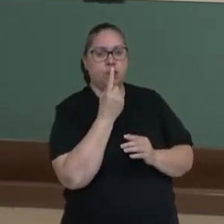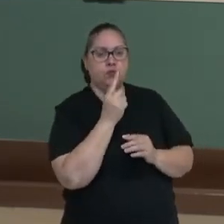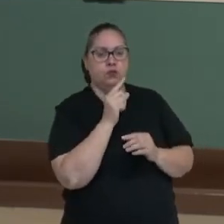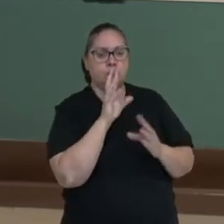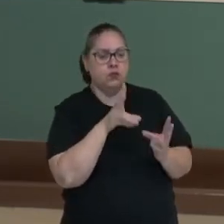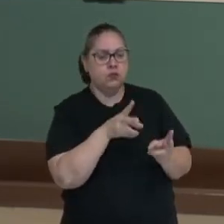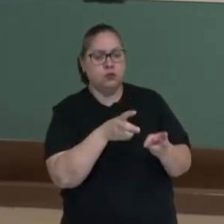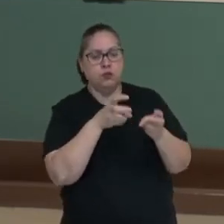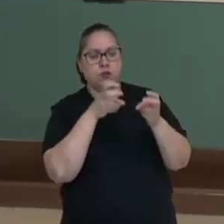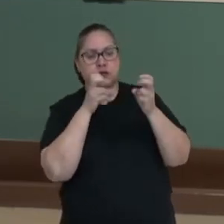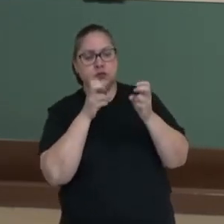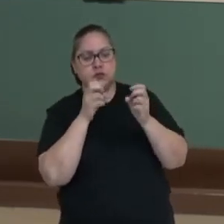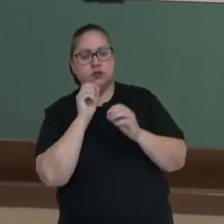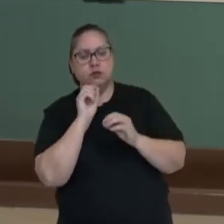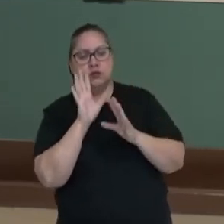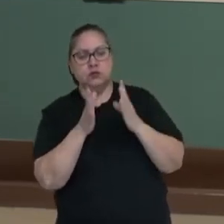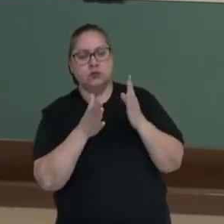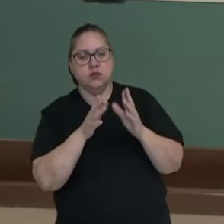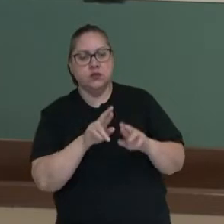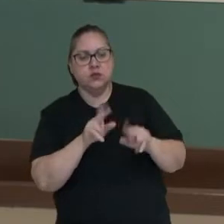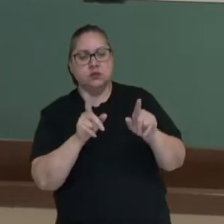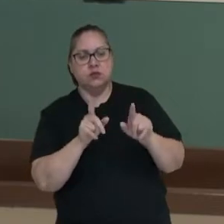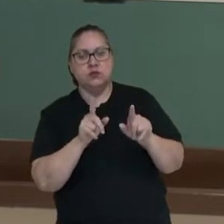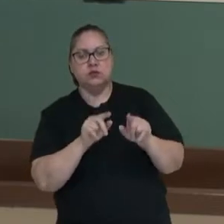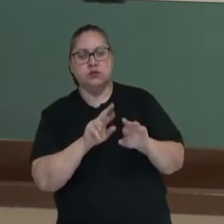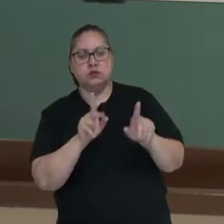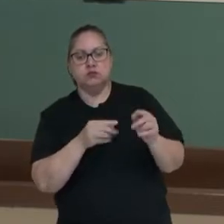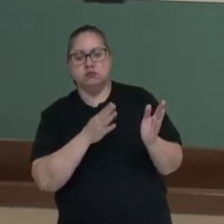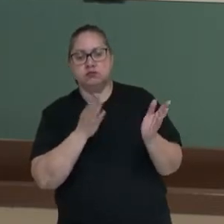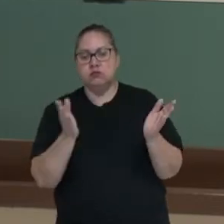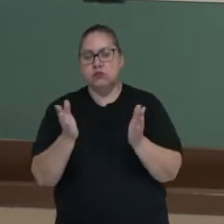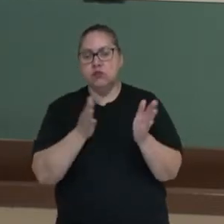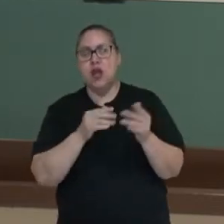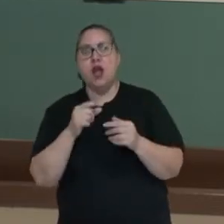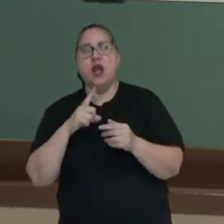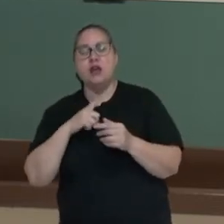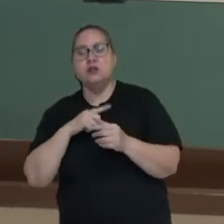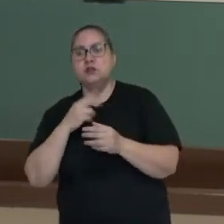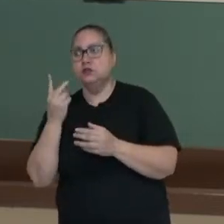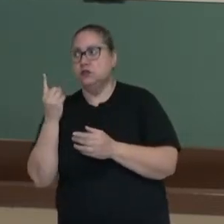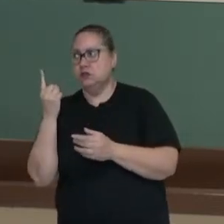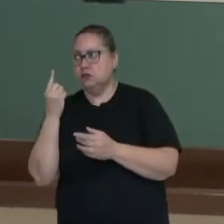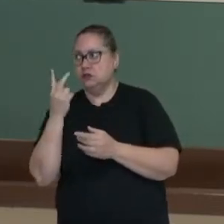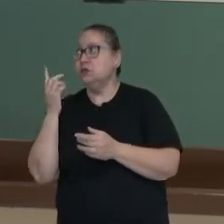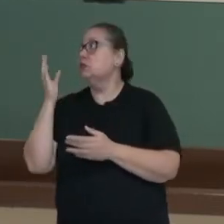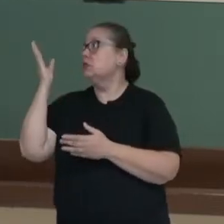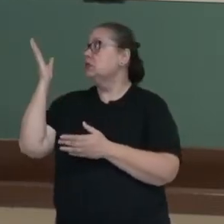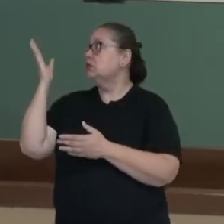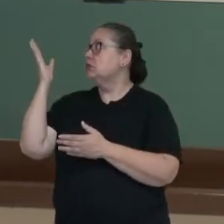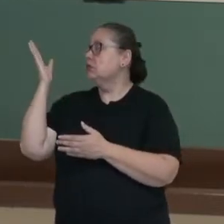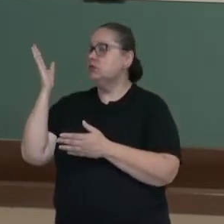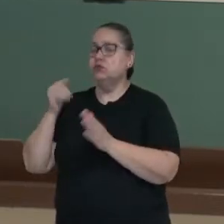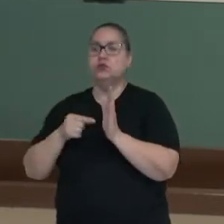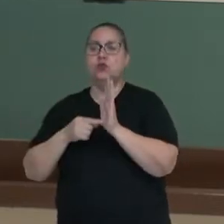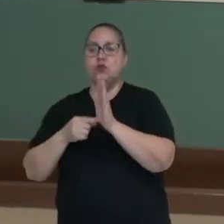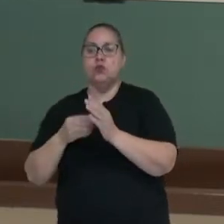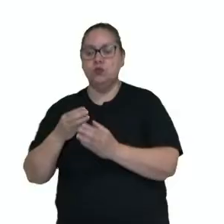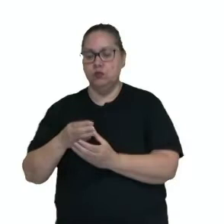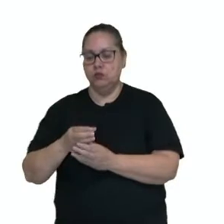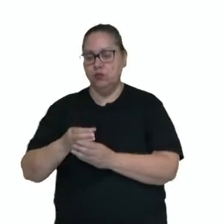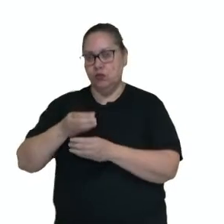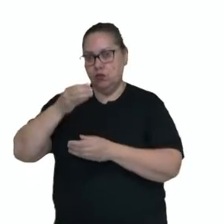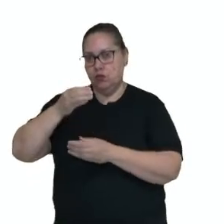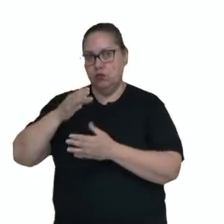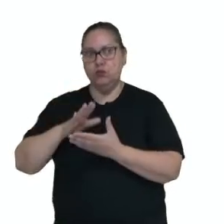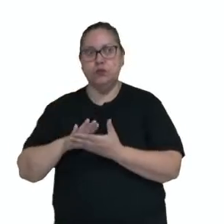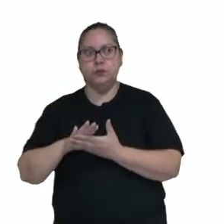eu percebo de uma substância e de outra. Aqui nós temos uma representação de um copo.